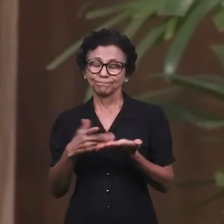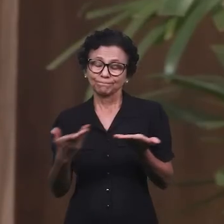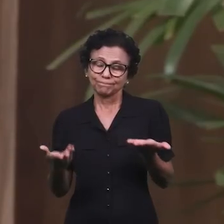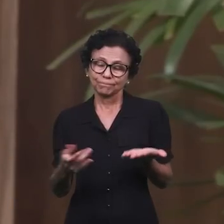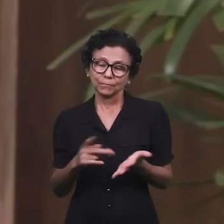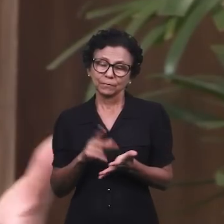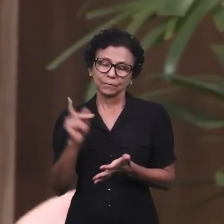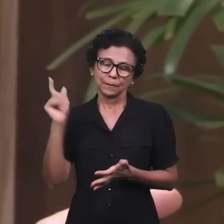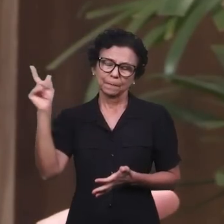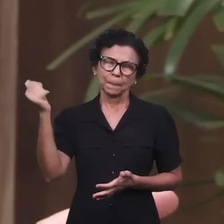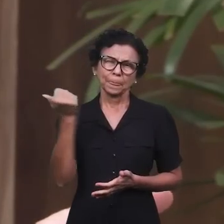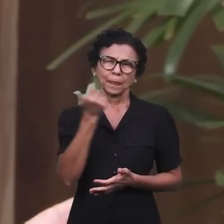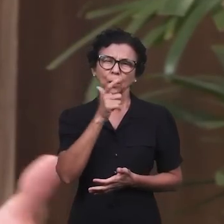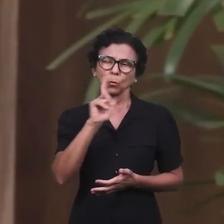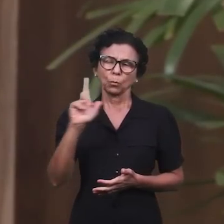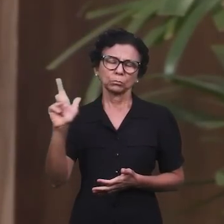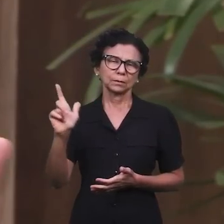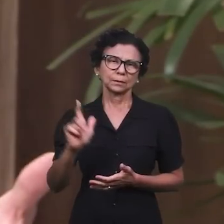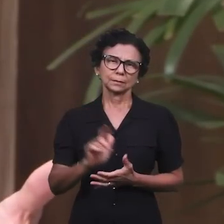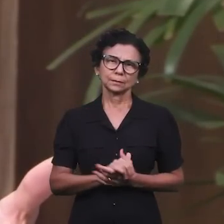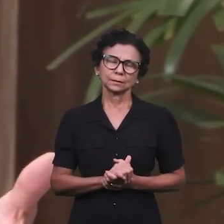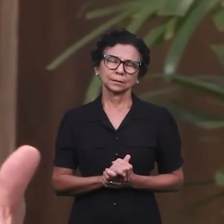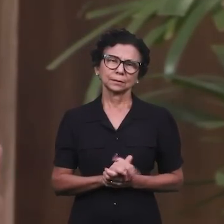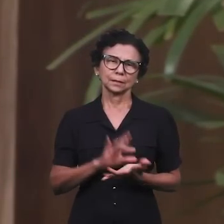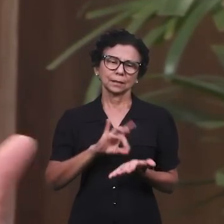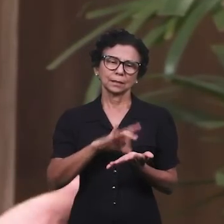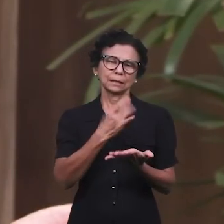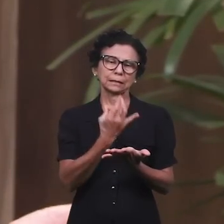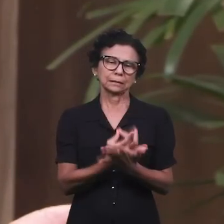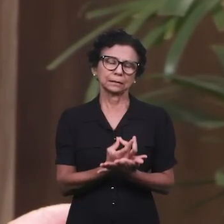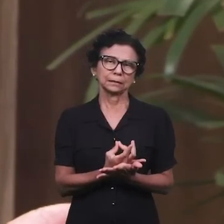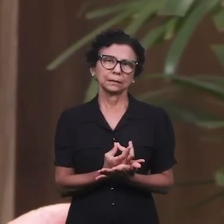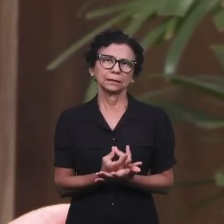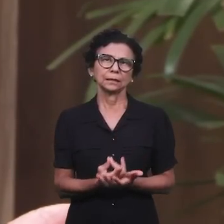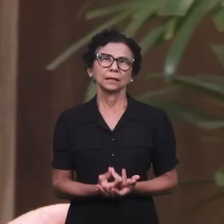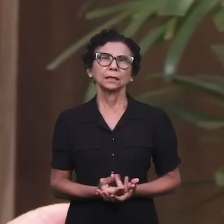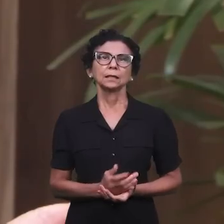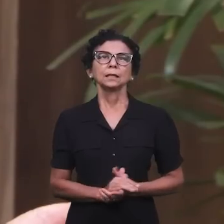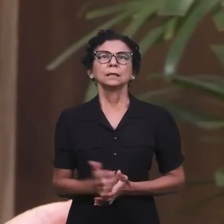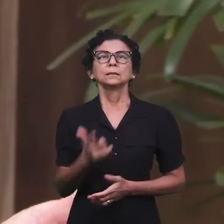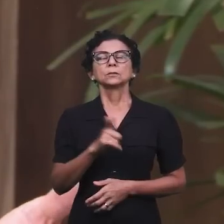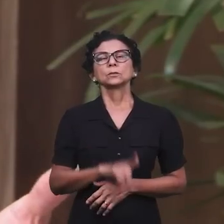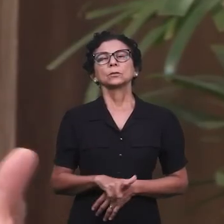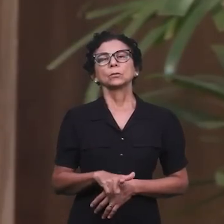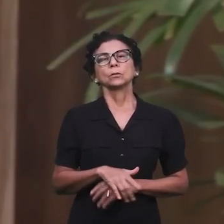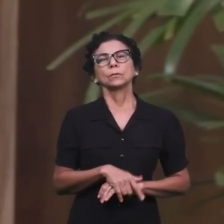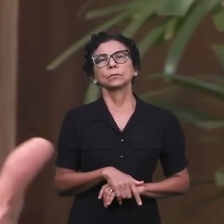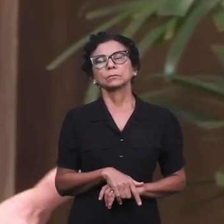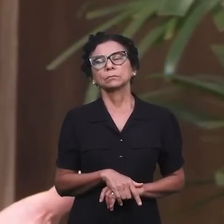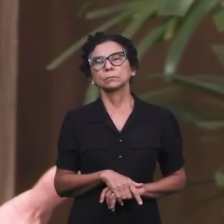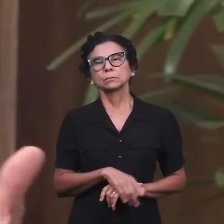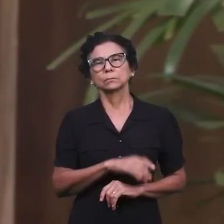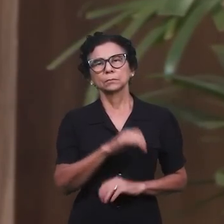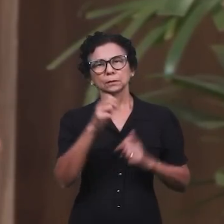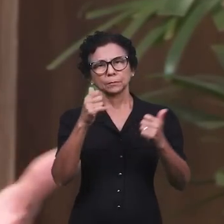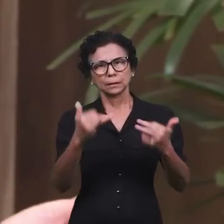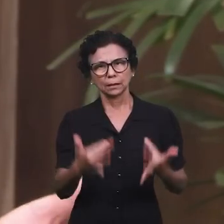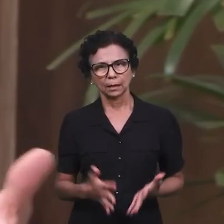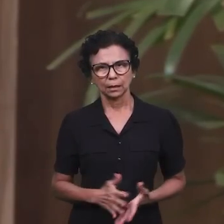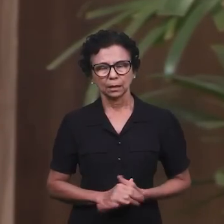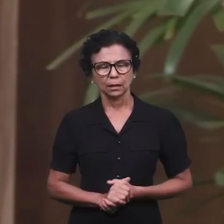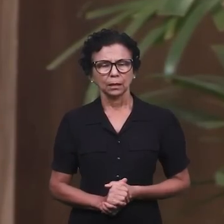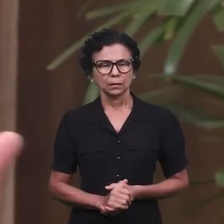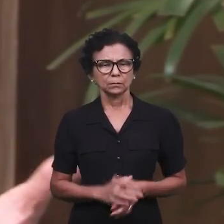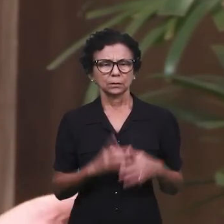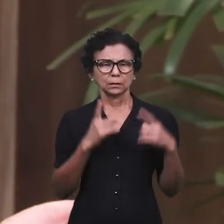Existem muitas outras, e até nós, mais uma vez, nos dirigimos às pessoas, nós não temos interesse em pontuar,